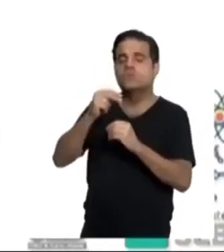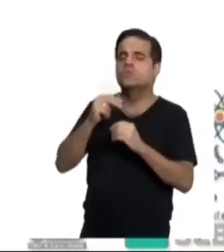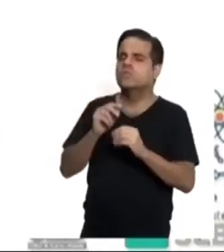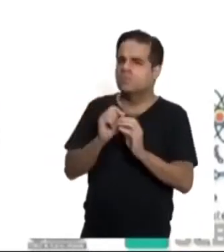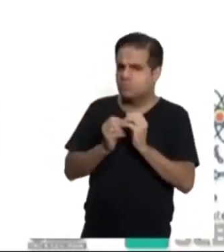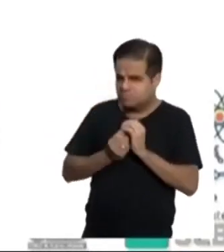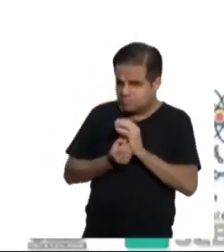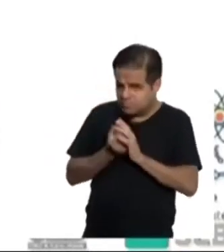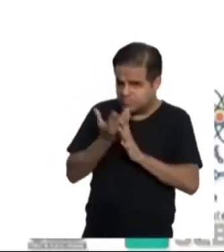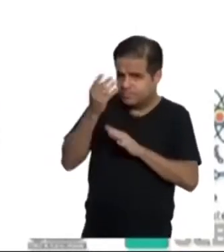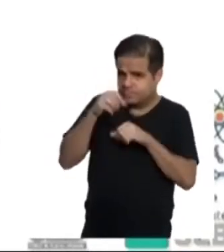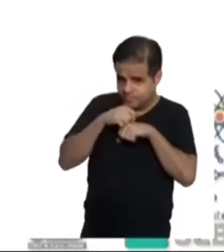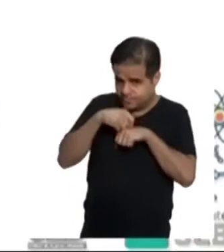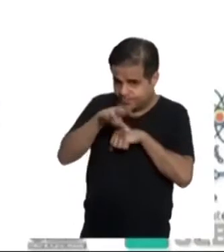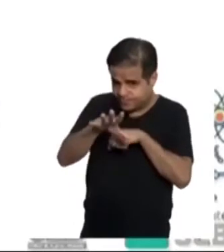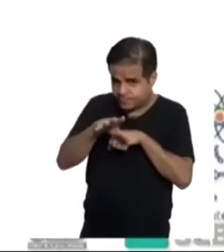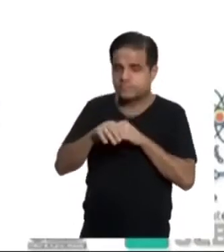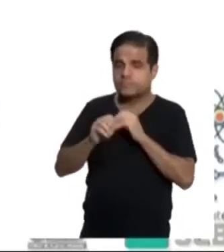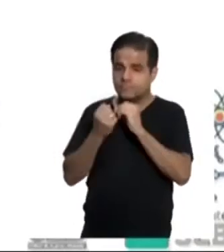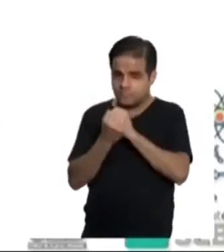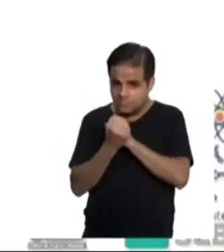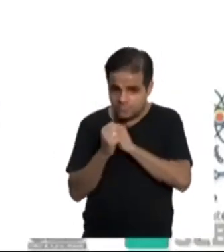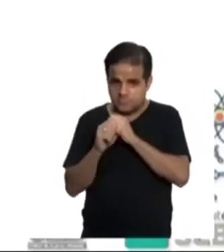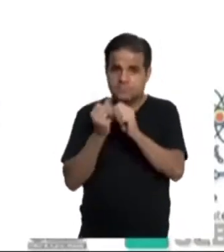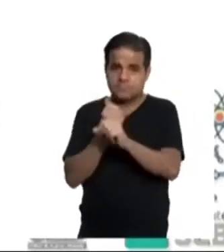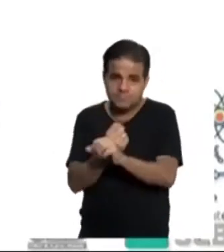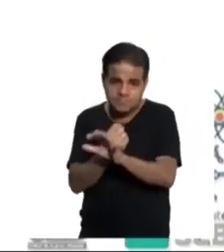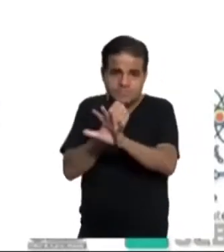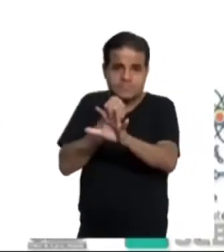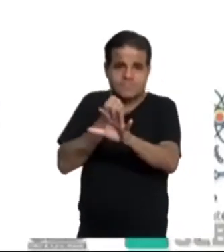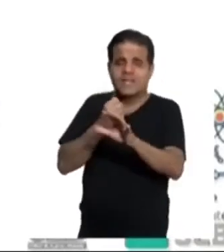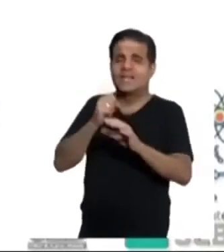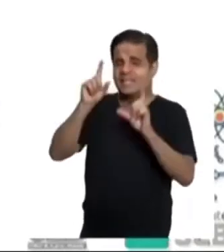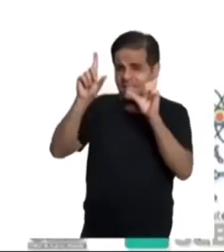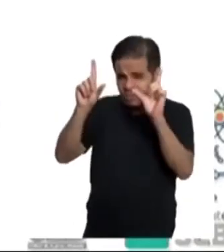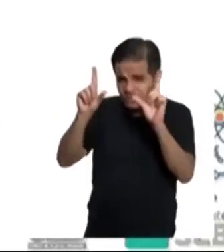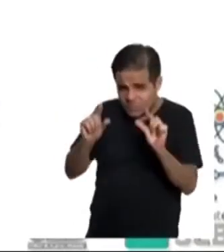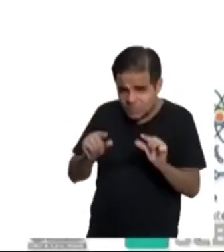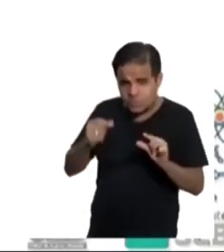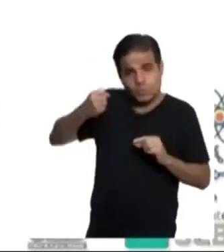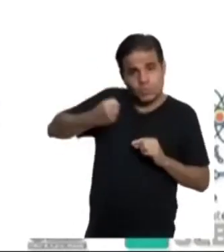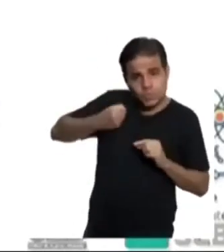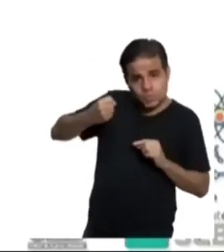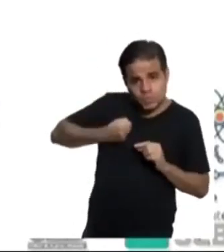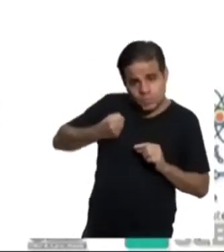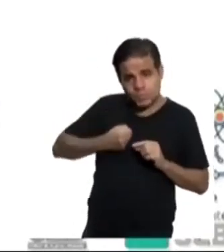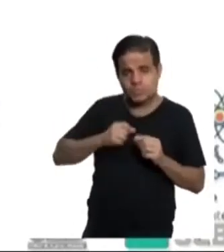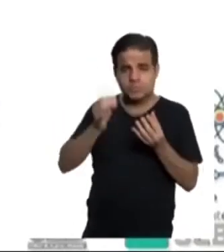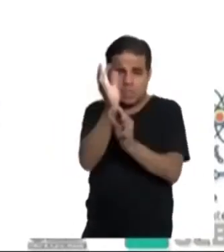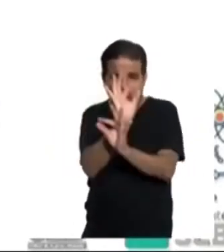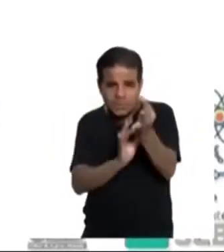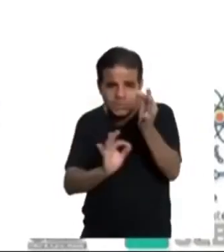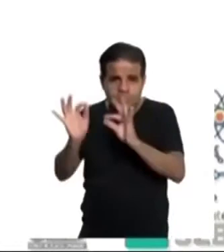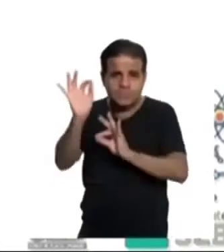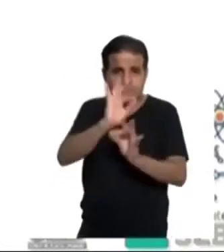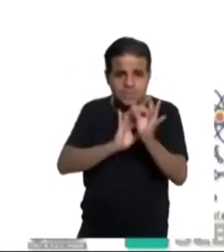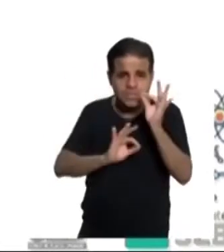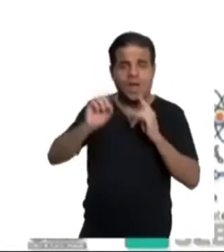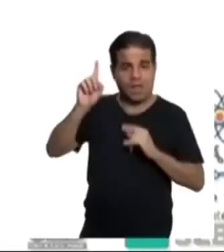uma partícula radioativa chamada alfa, ele está diminuindo o número de partículas no núcleo.